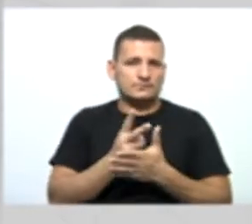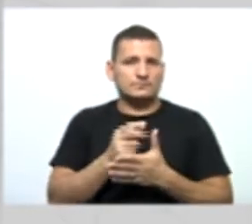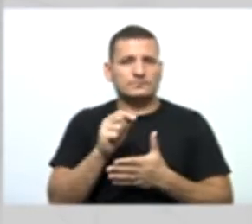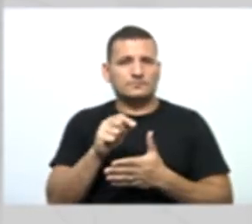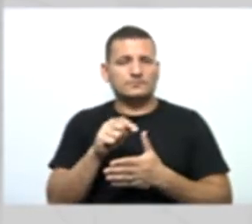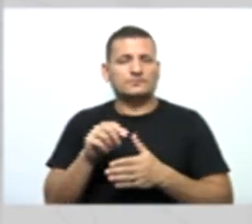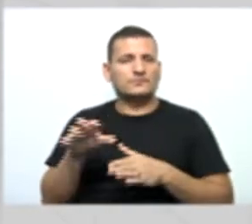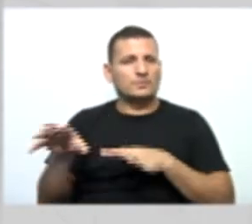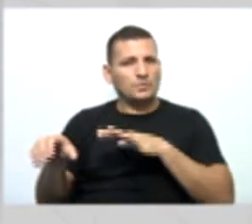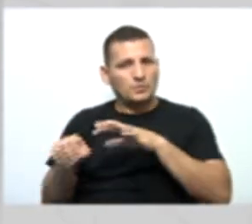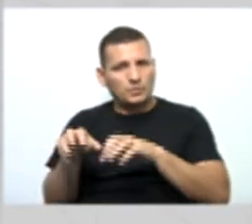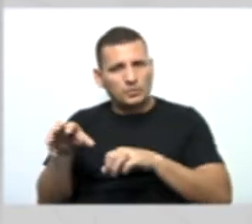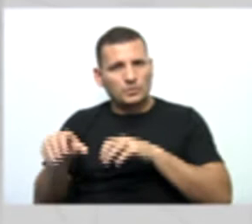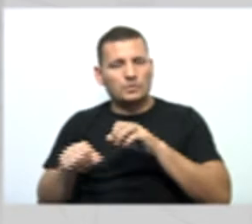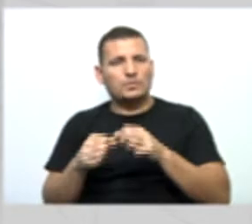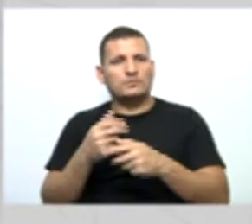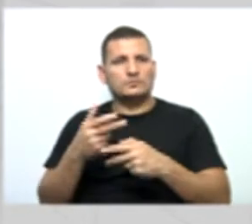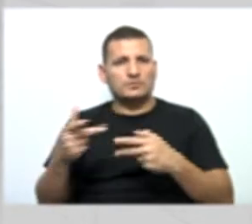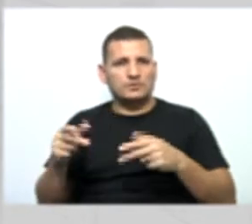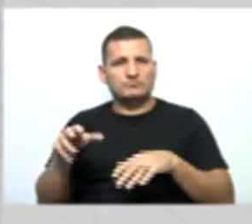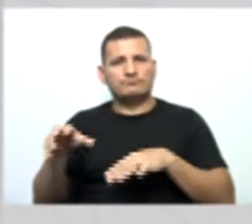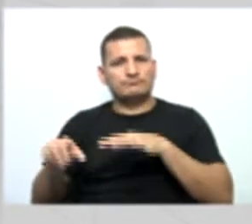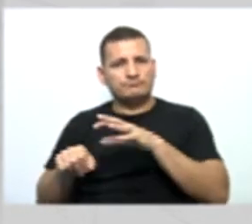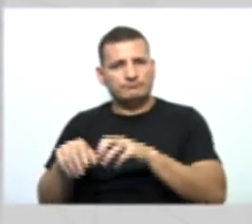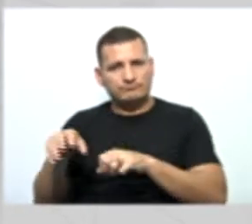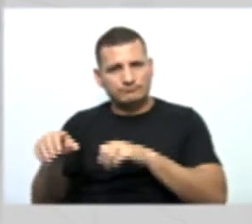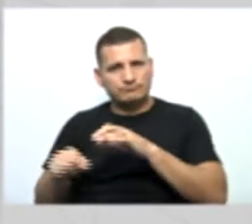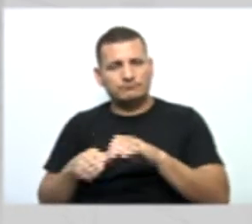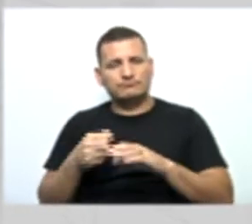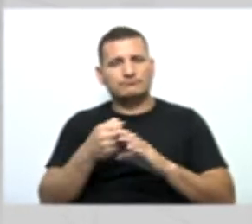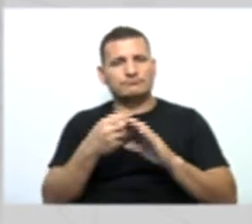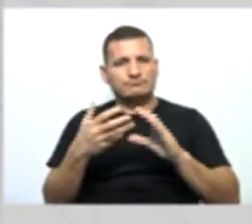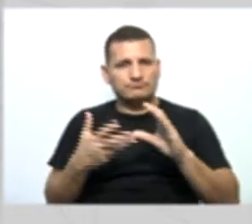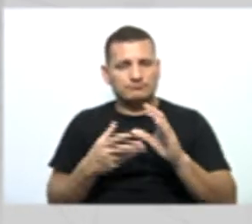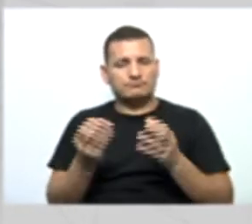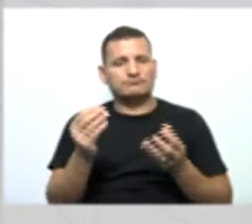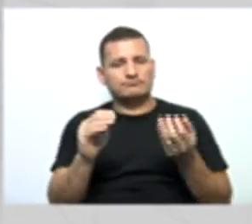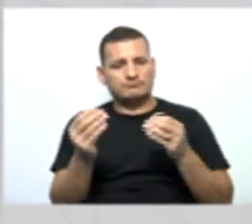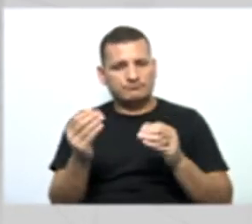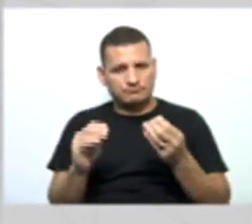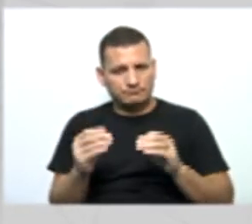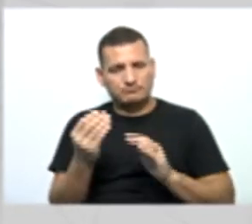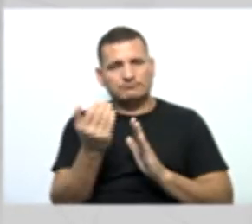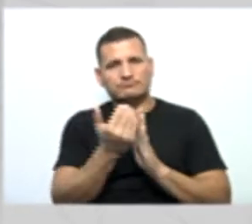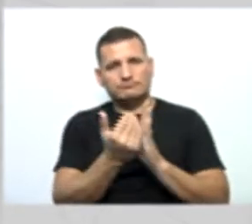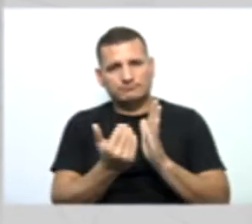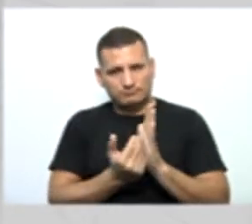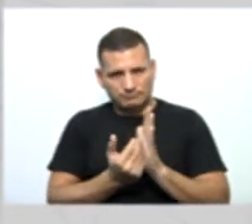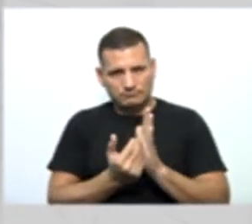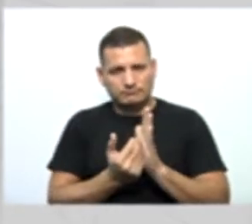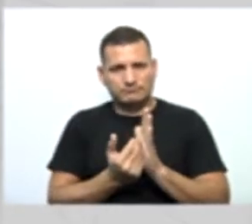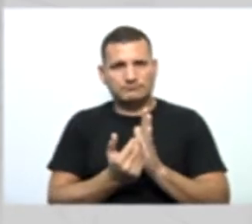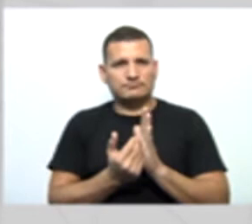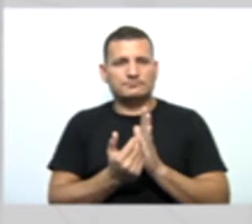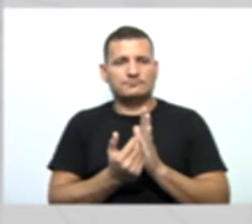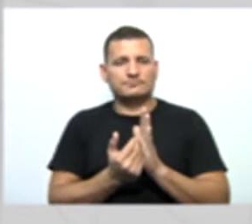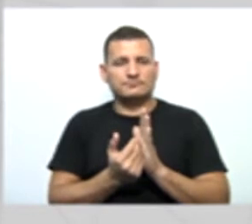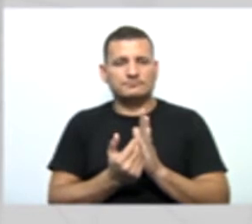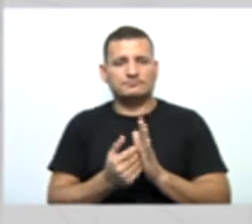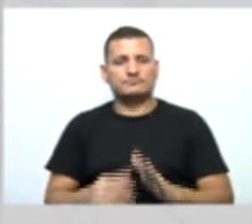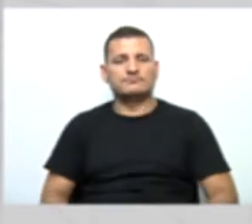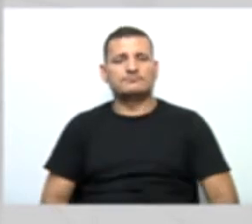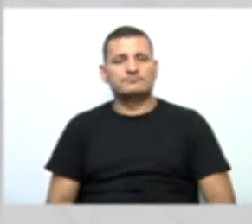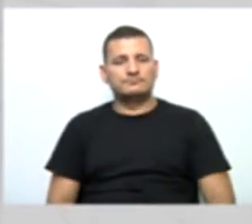com objetos, extraindo as características desses objetos do mundo real e inserindo em nosso código, em nosso programa,